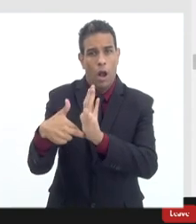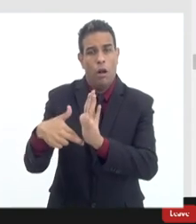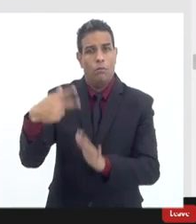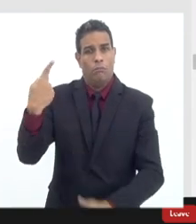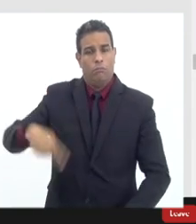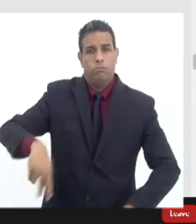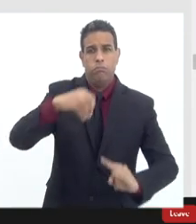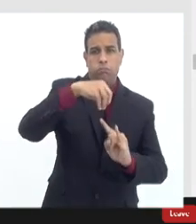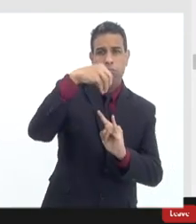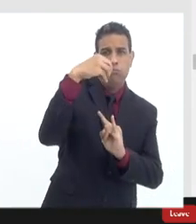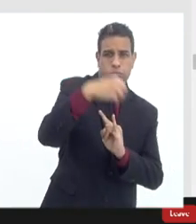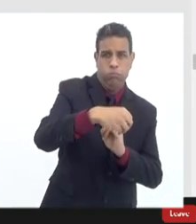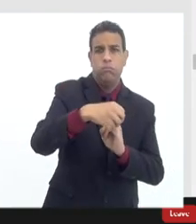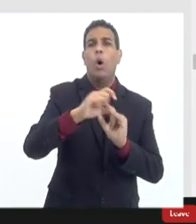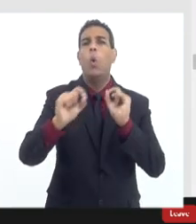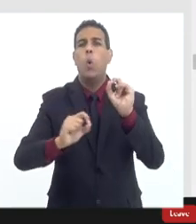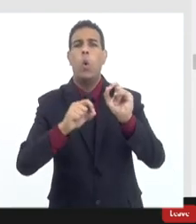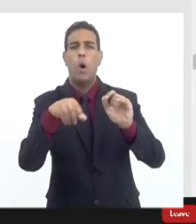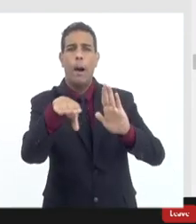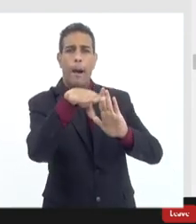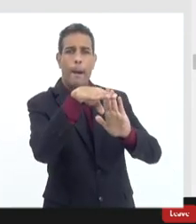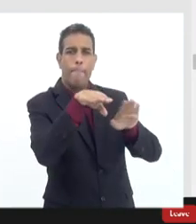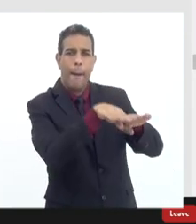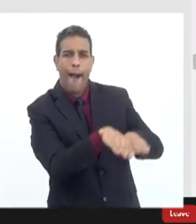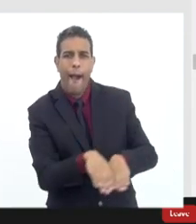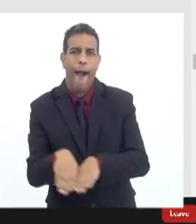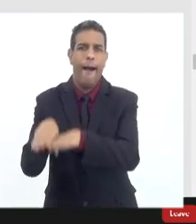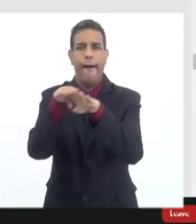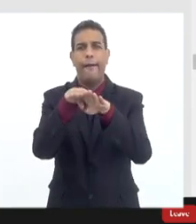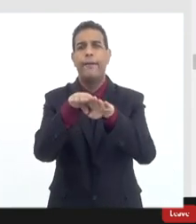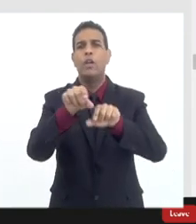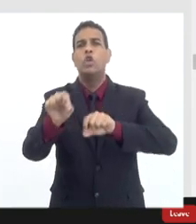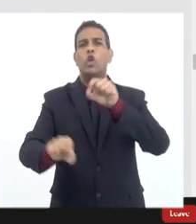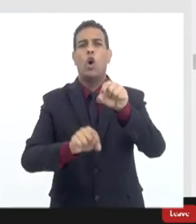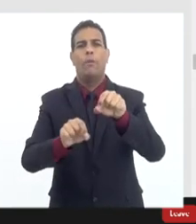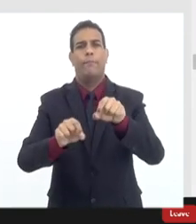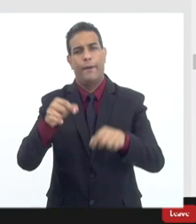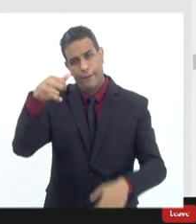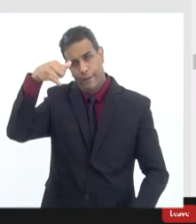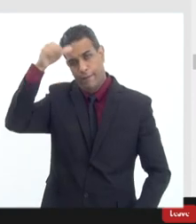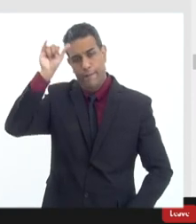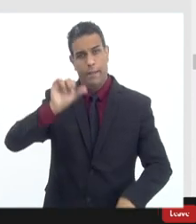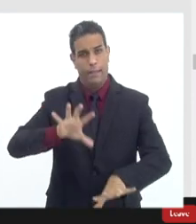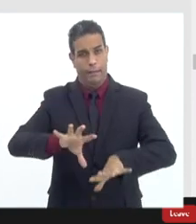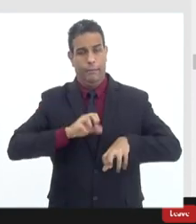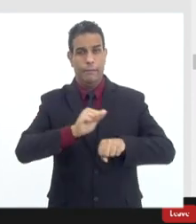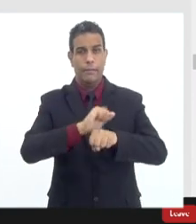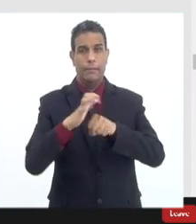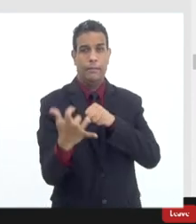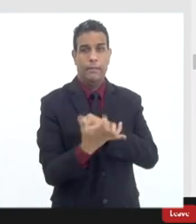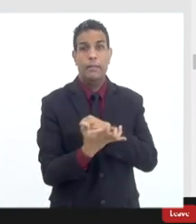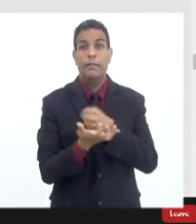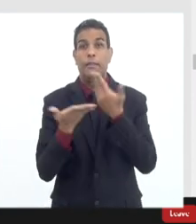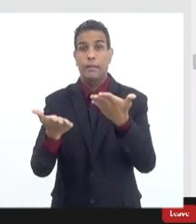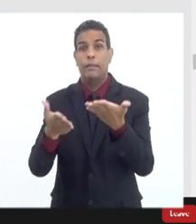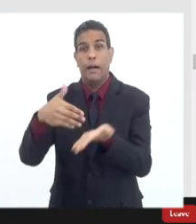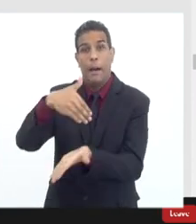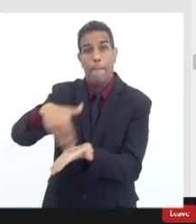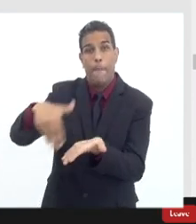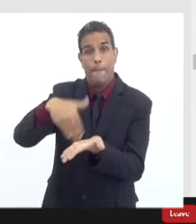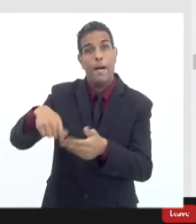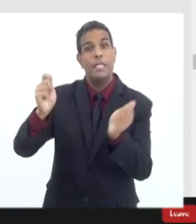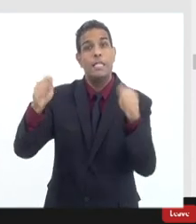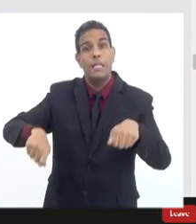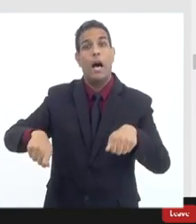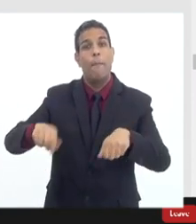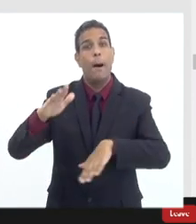para estabelecer aqui o funcionamento desse relatório. E isso é uma política que a SEDUC tem condições de desenvolver